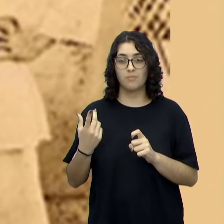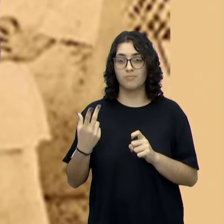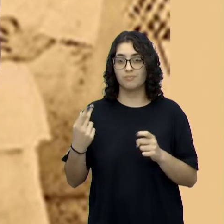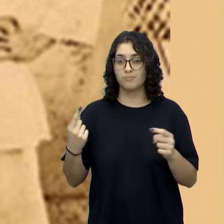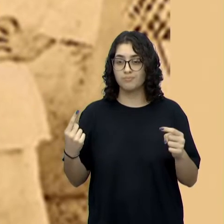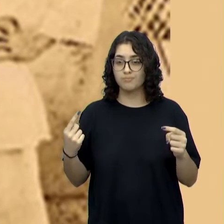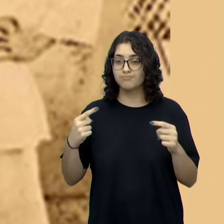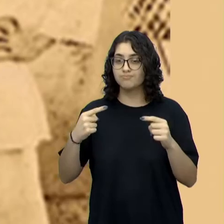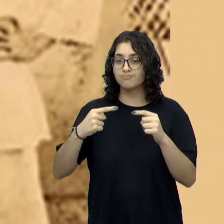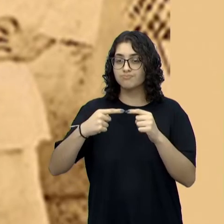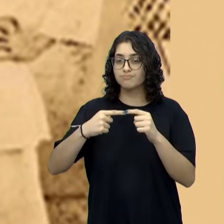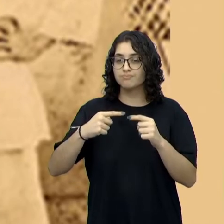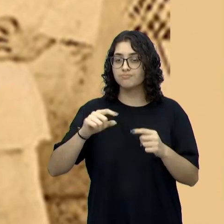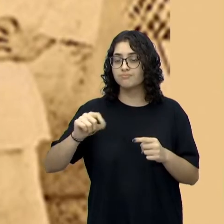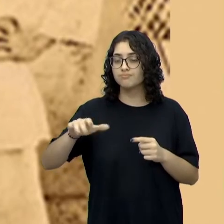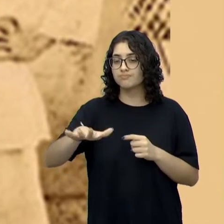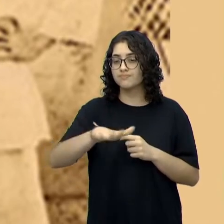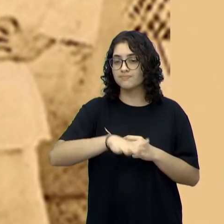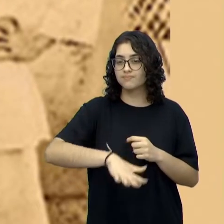questão